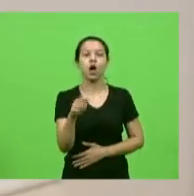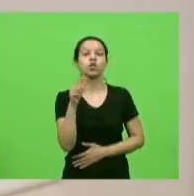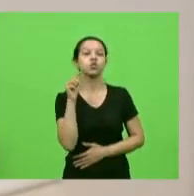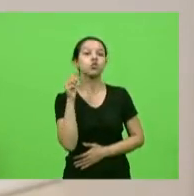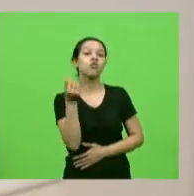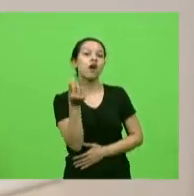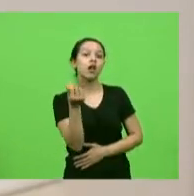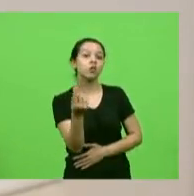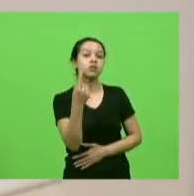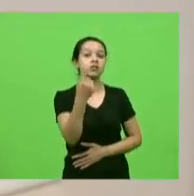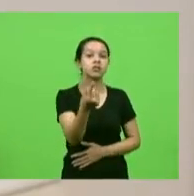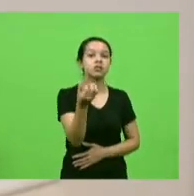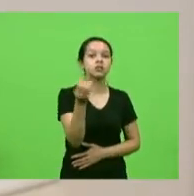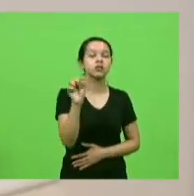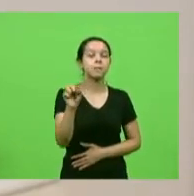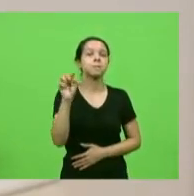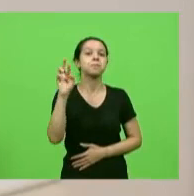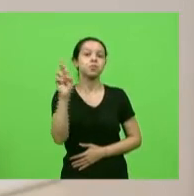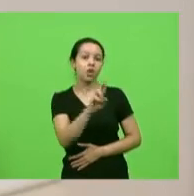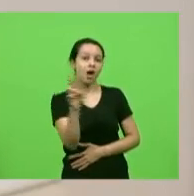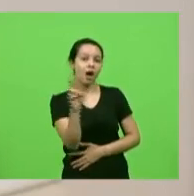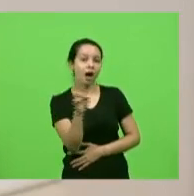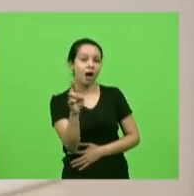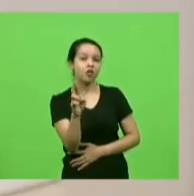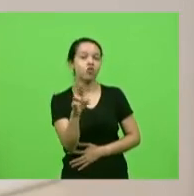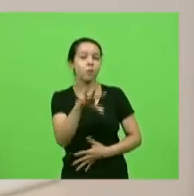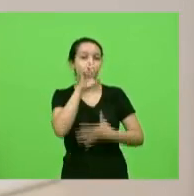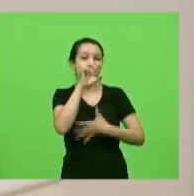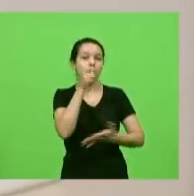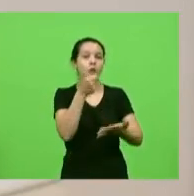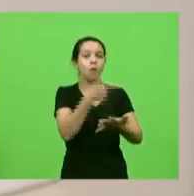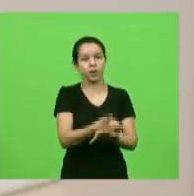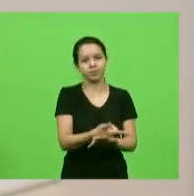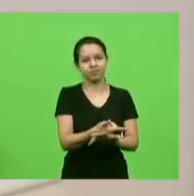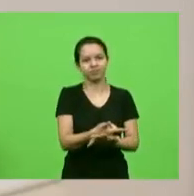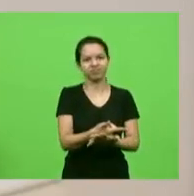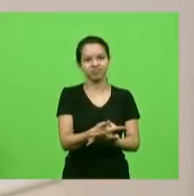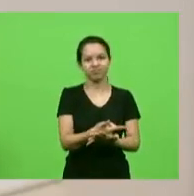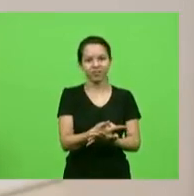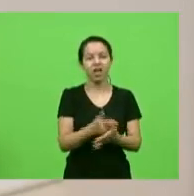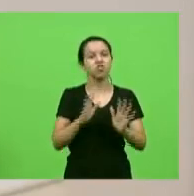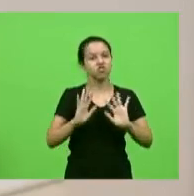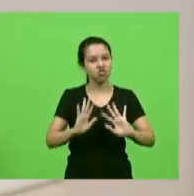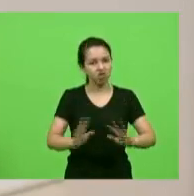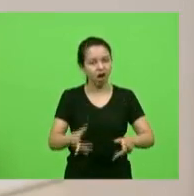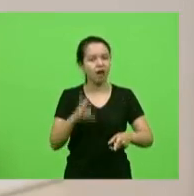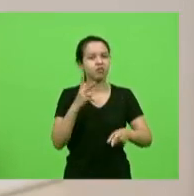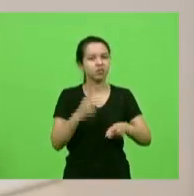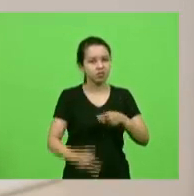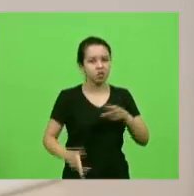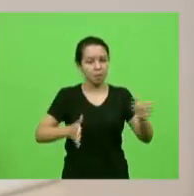por ventilador, e que até então, embora vencido o prazo para a entrega da primeira metade,